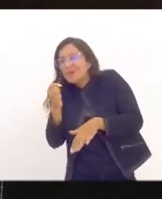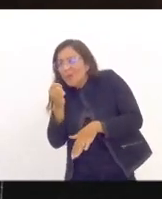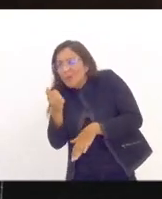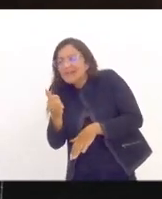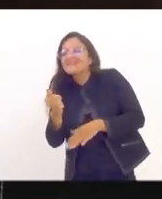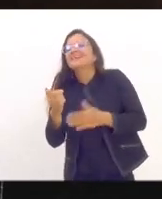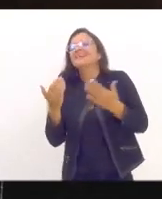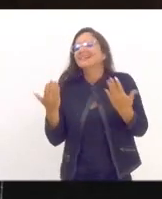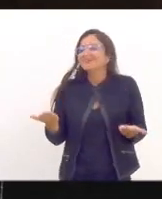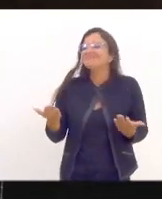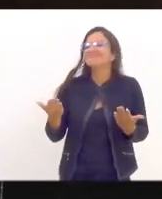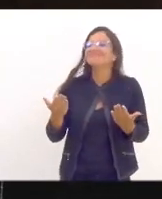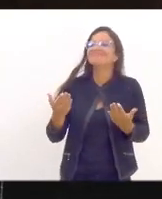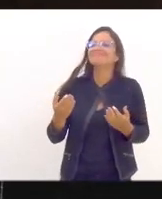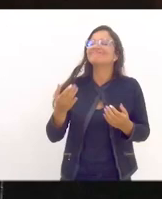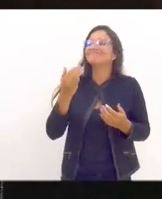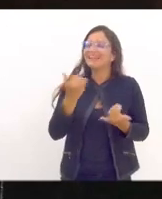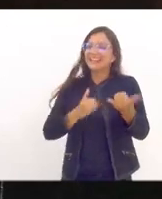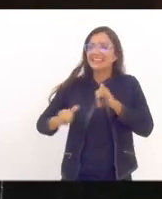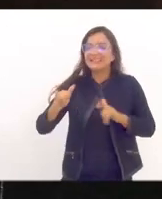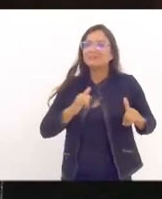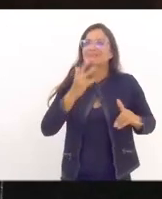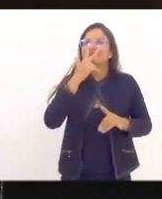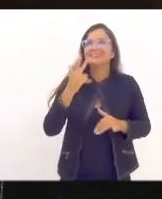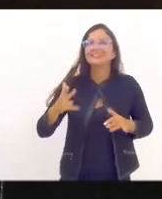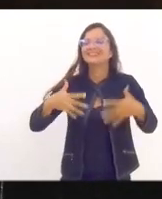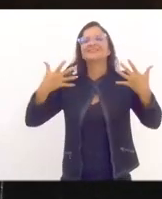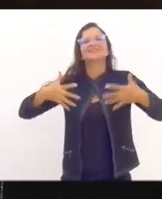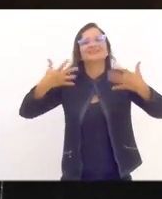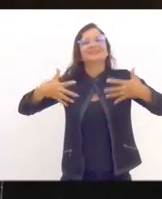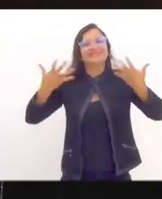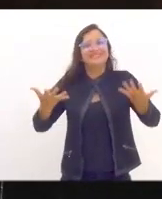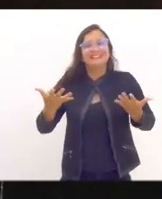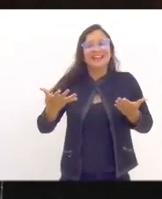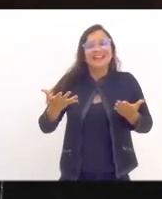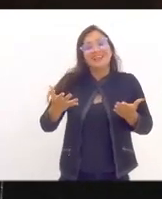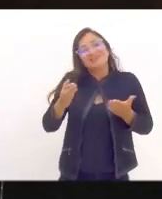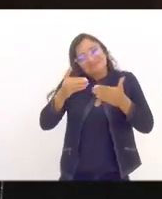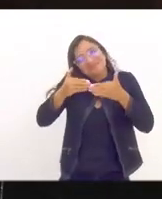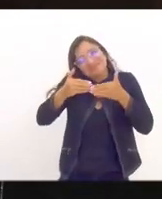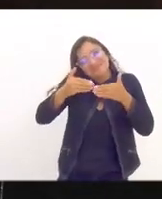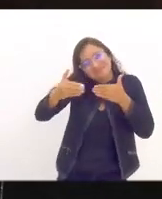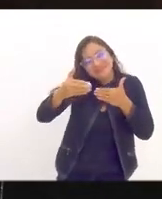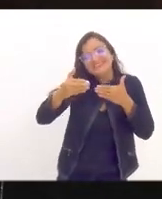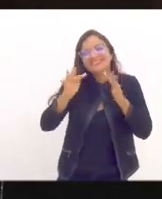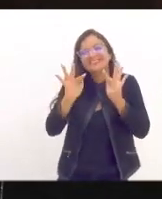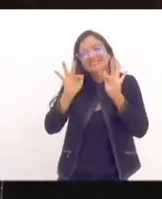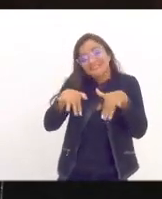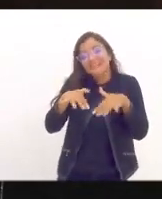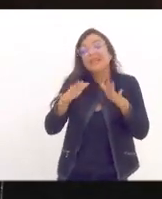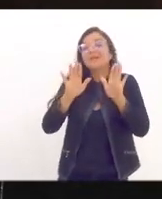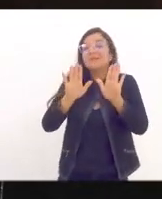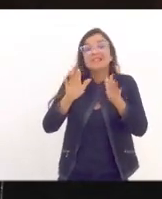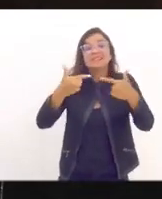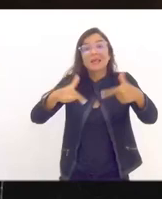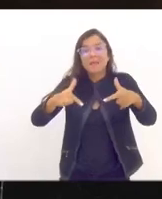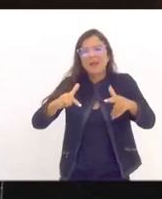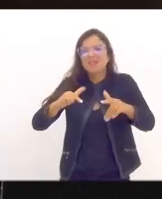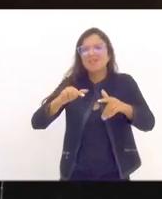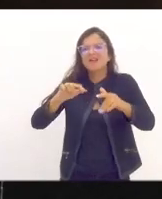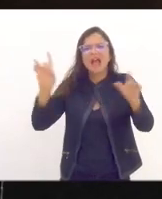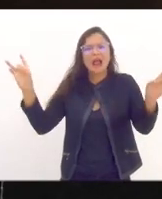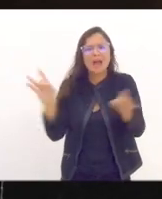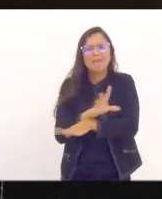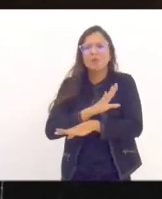esse ciclo então assim a gente tá numa energia de celebração também de fechamento de ciclo de despedida mas é um trabalho que não tem fim né